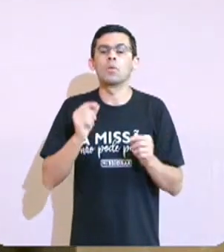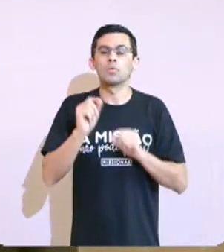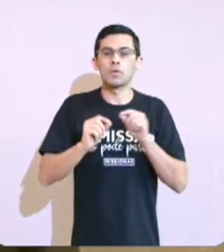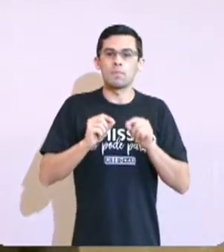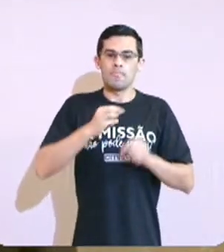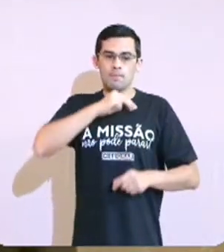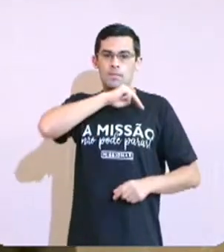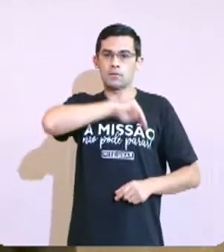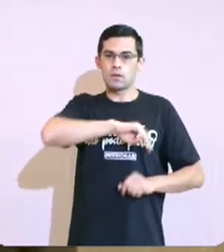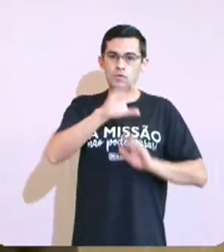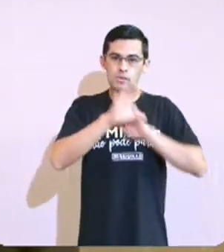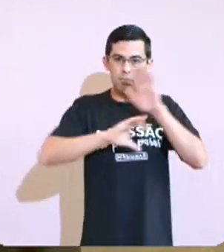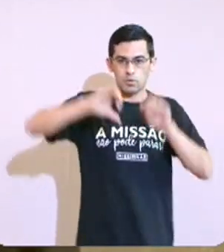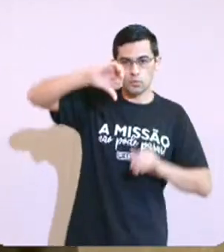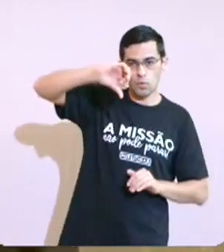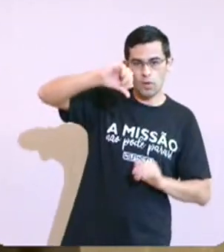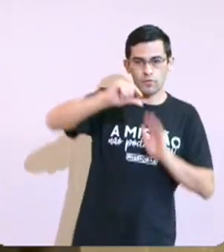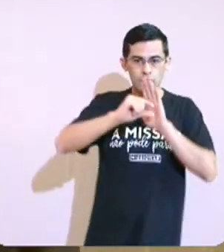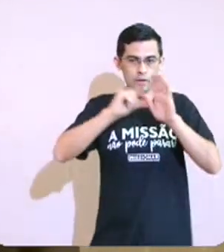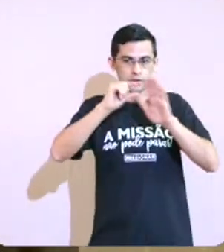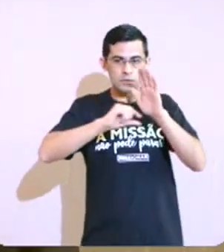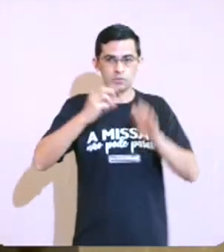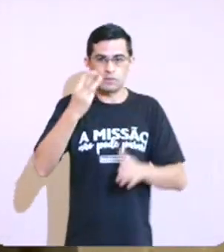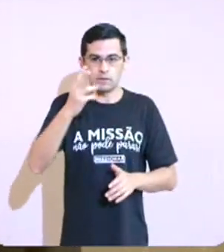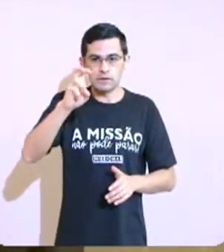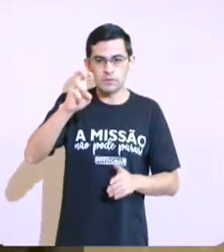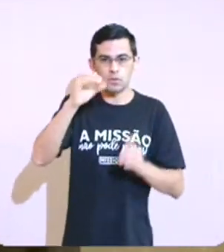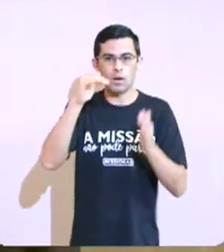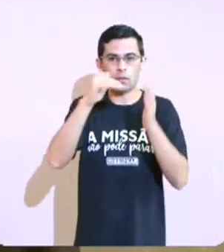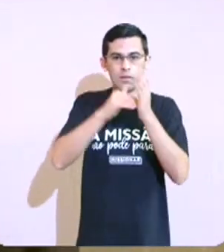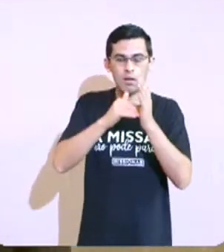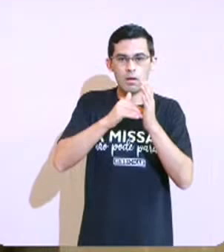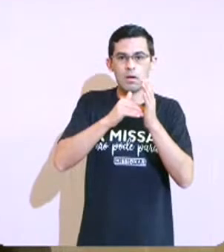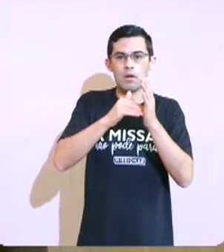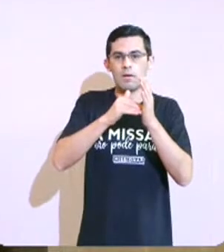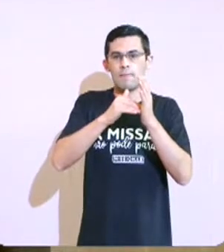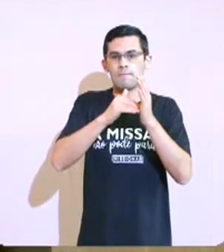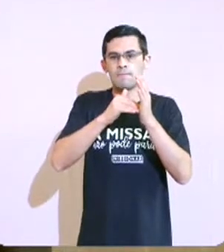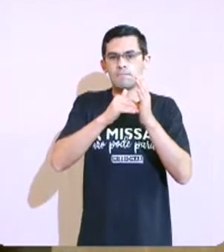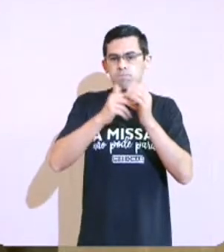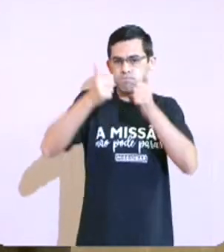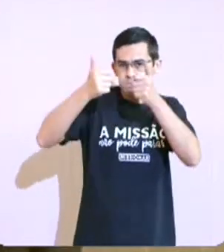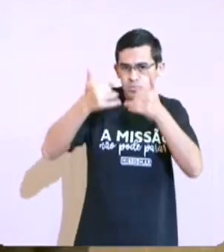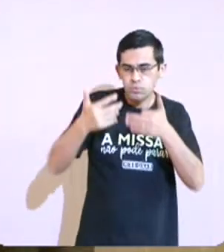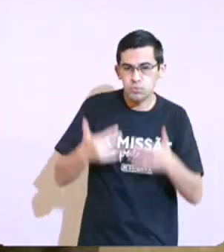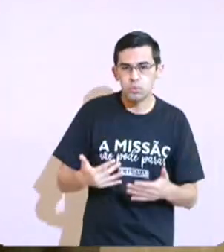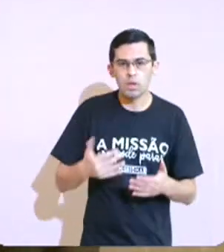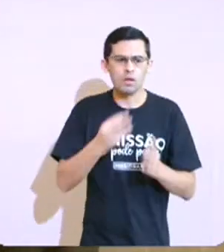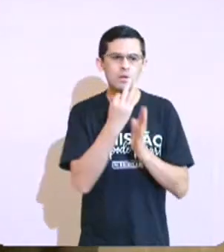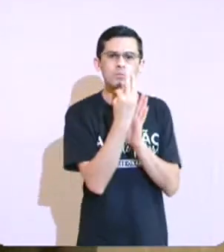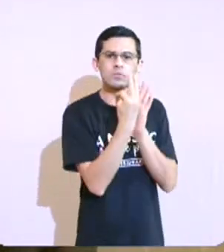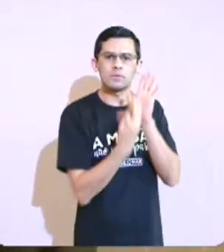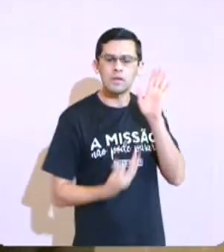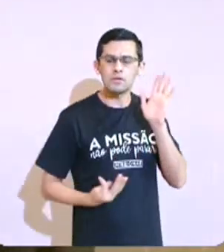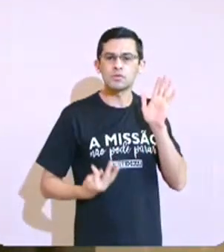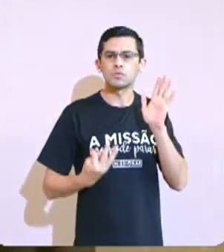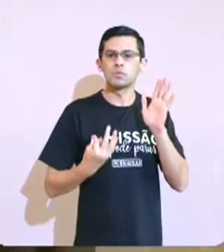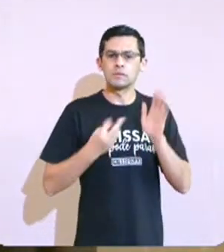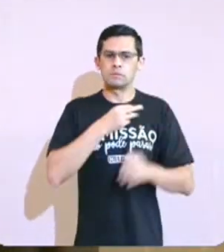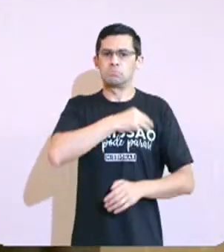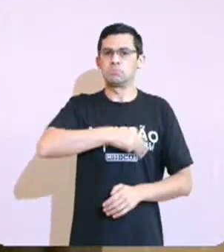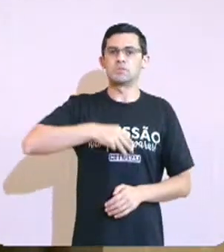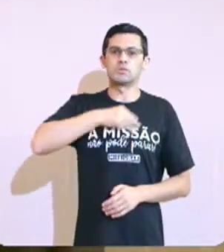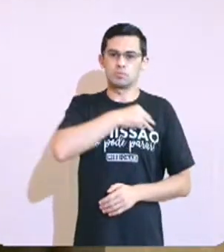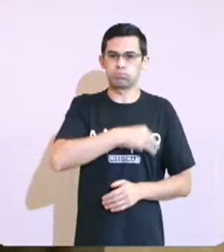de Mateus capítulo 9, versos 35 até capítulo 10, versículo 1. É um texto